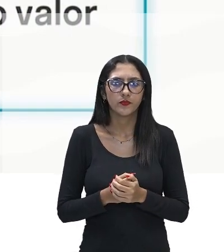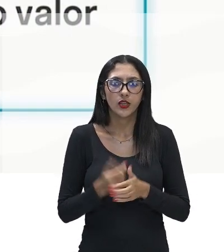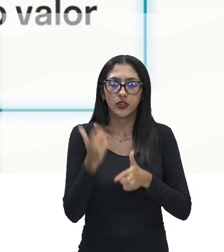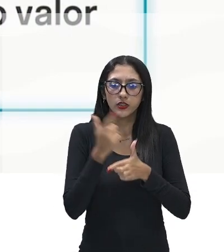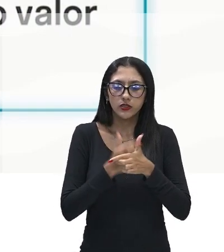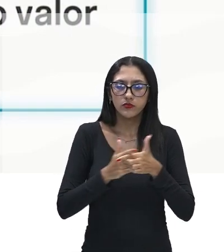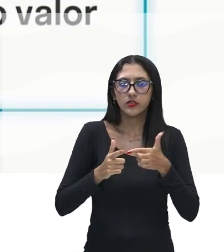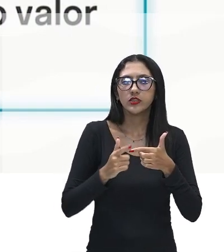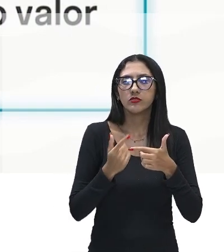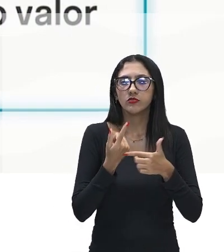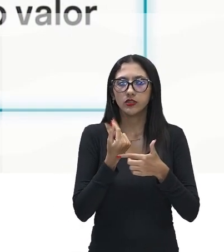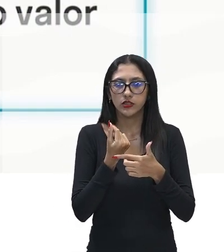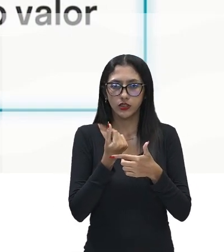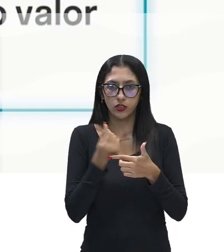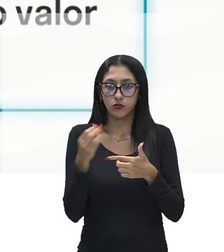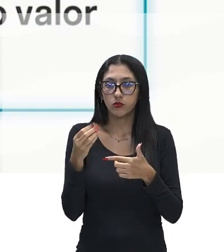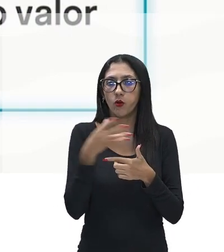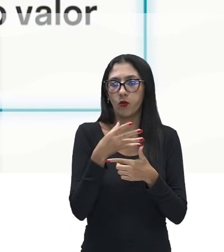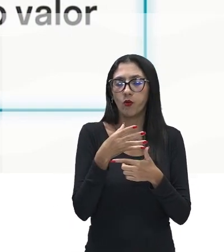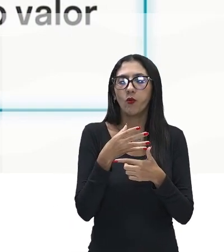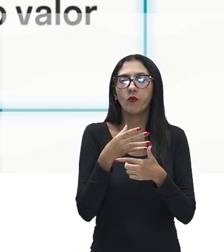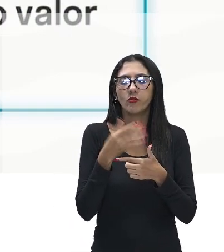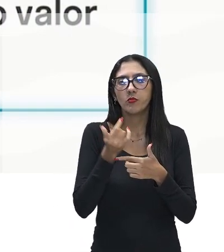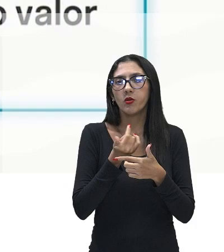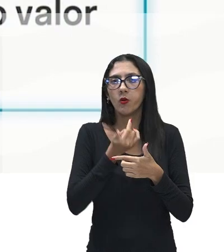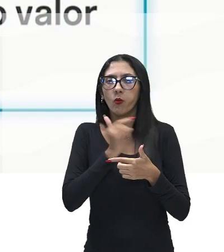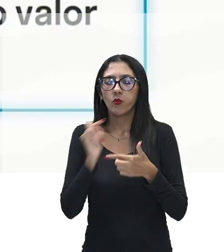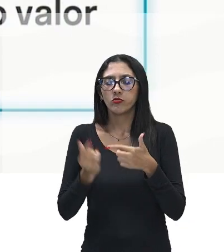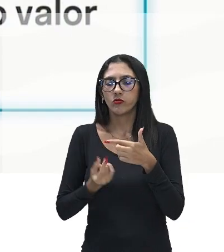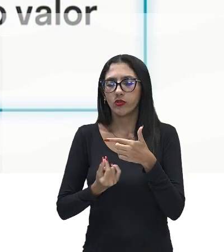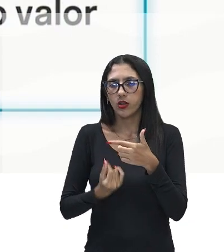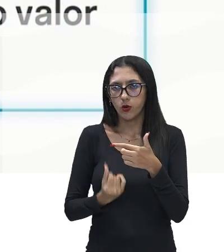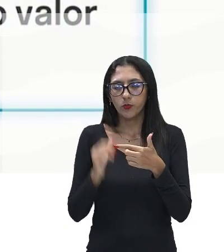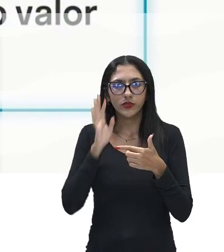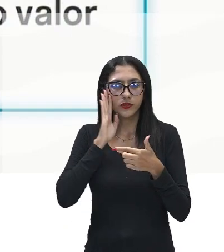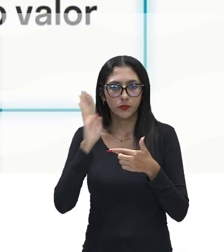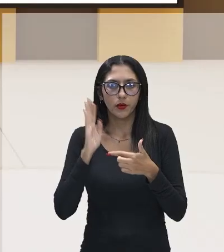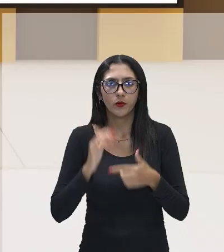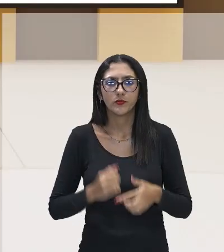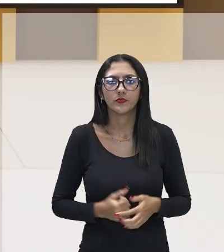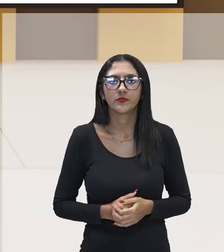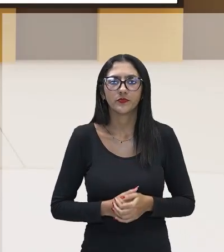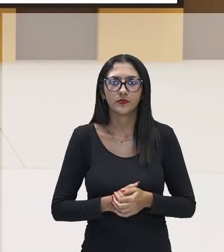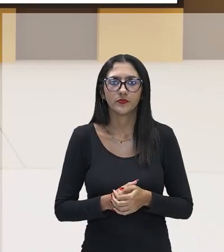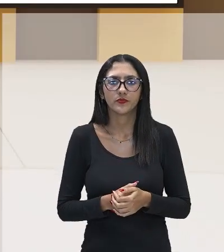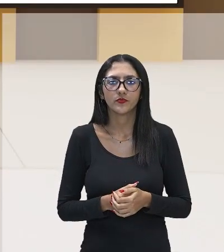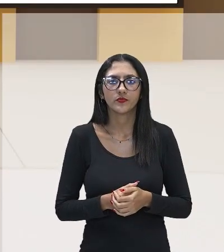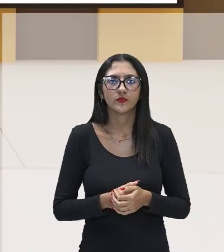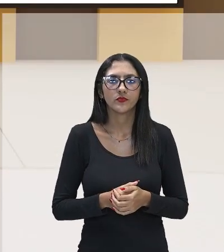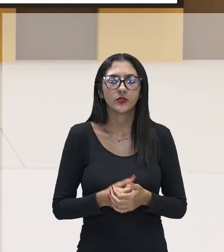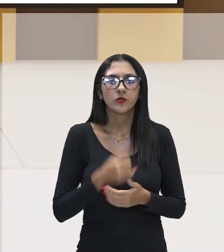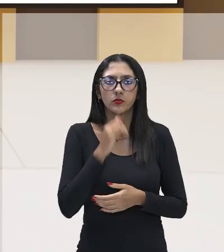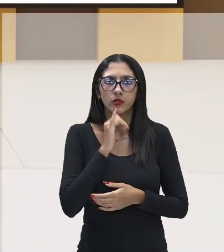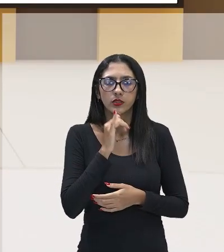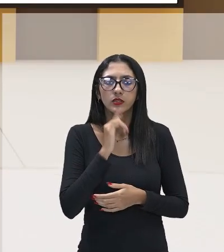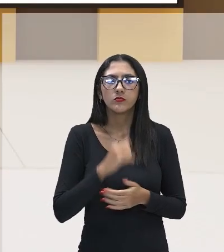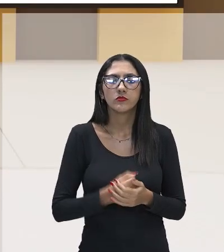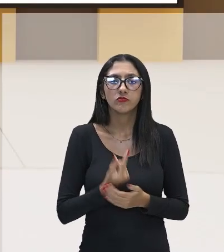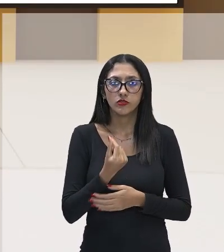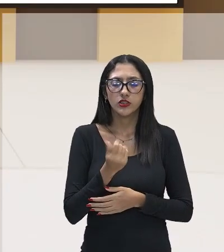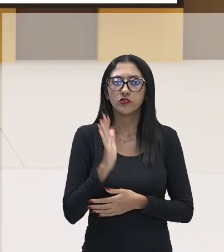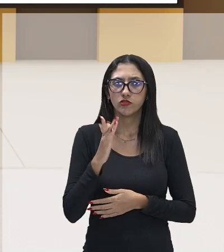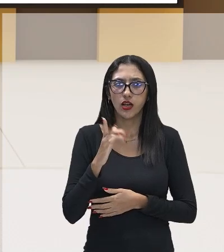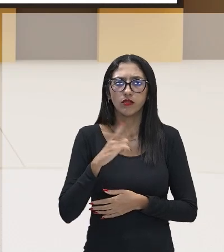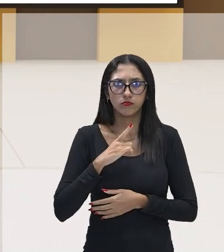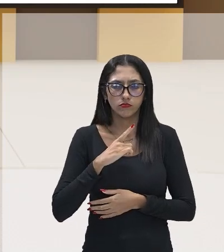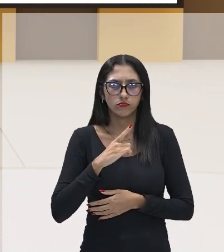novo pelo valor de referência, tá? Então, na verdade, a taxa percentual é quando você pega um valor já existente